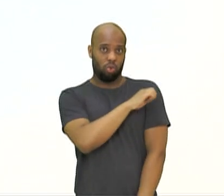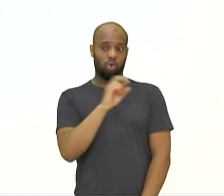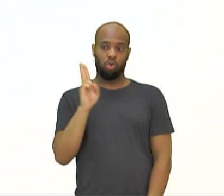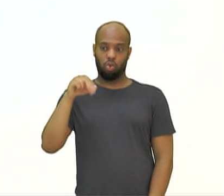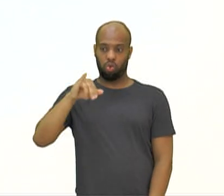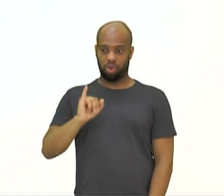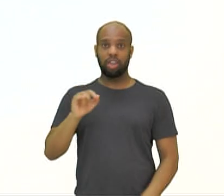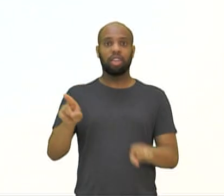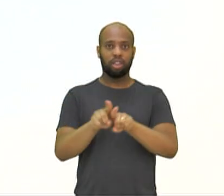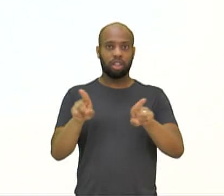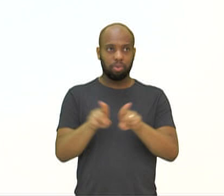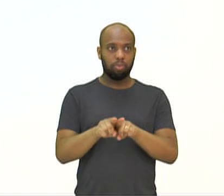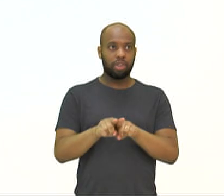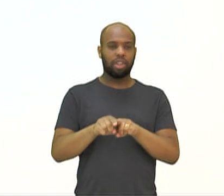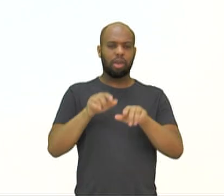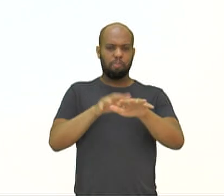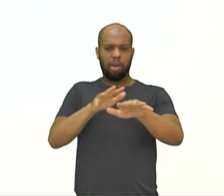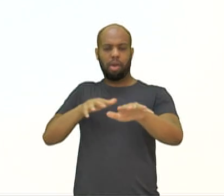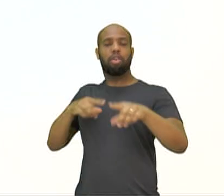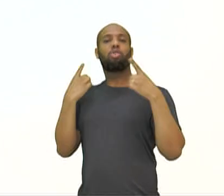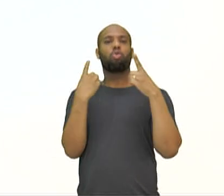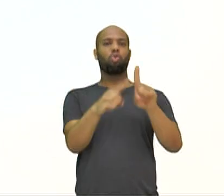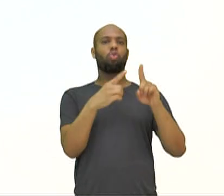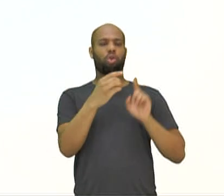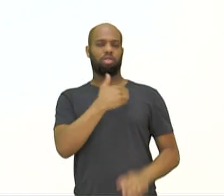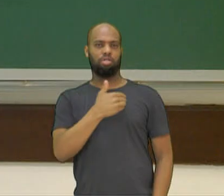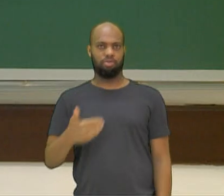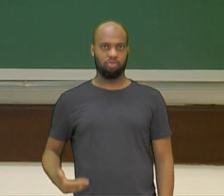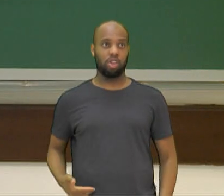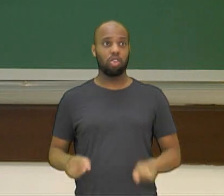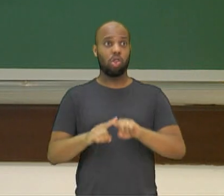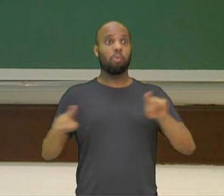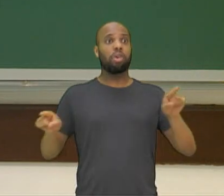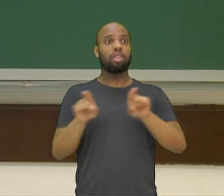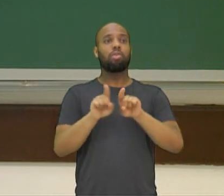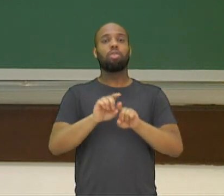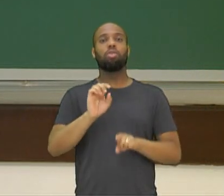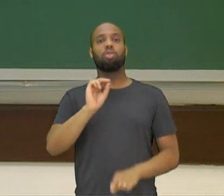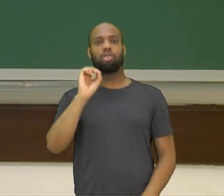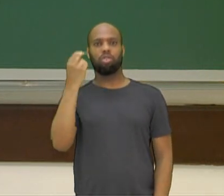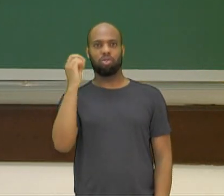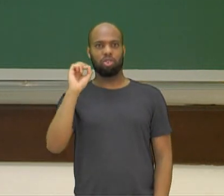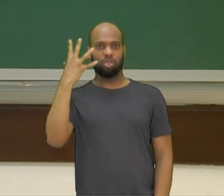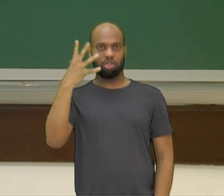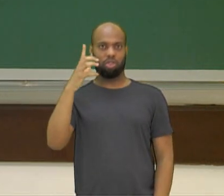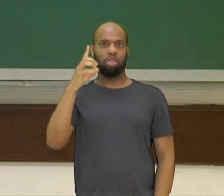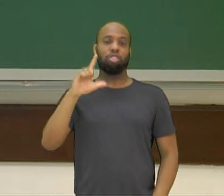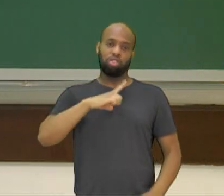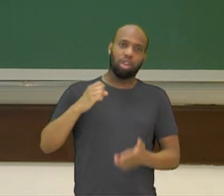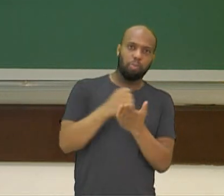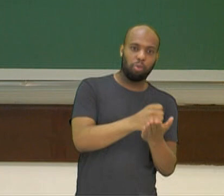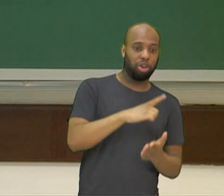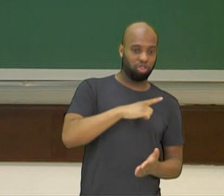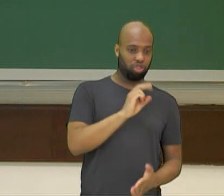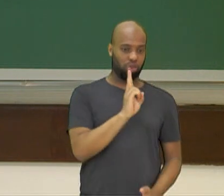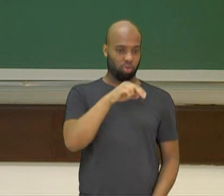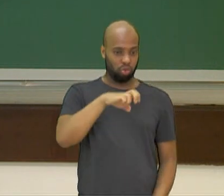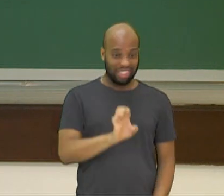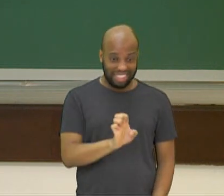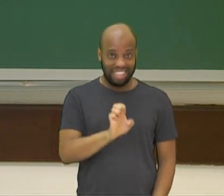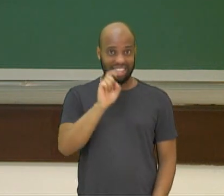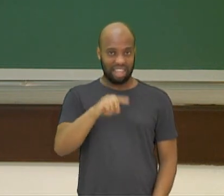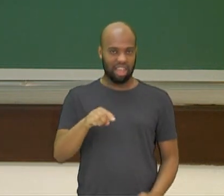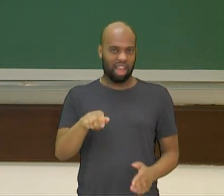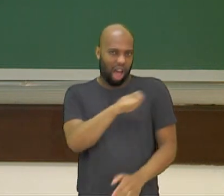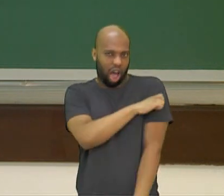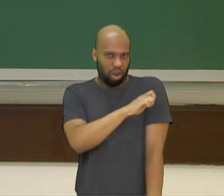UNE, saíram em passeata contra o governo. Só que em contrapartida a gente já vai ter também os apoiadores, os trabalhadores